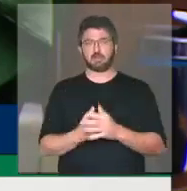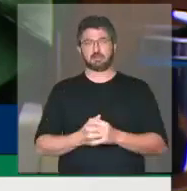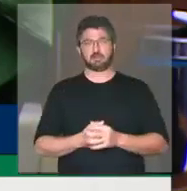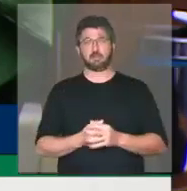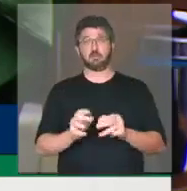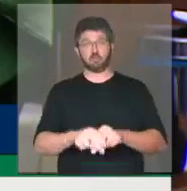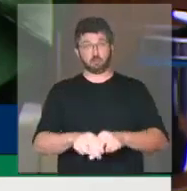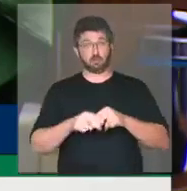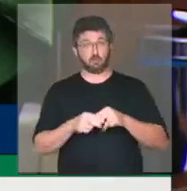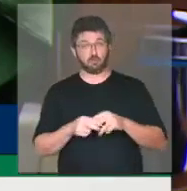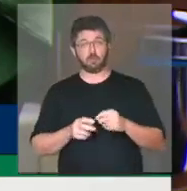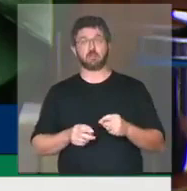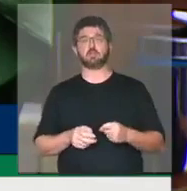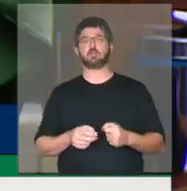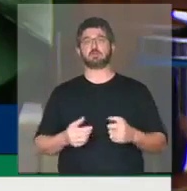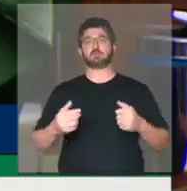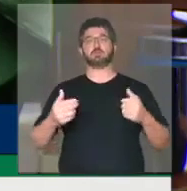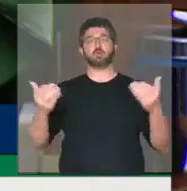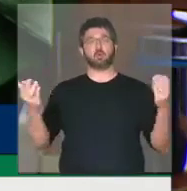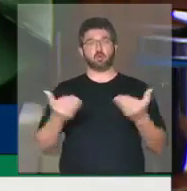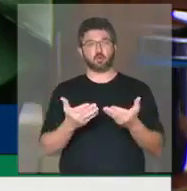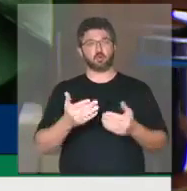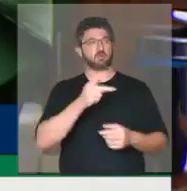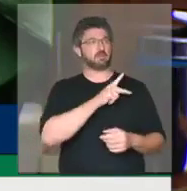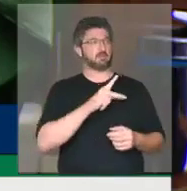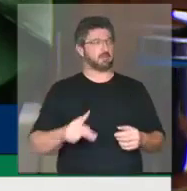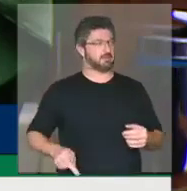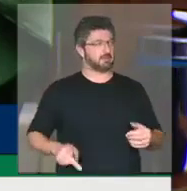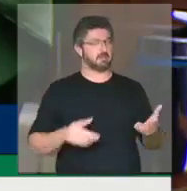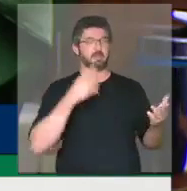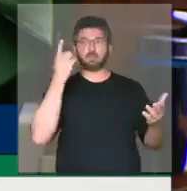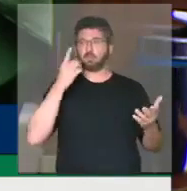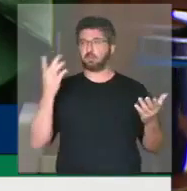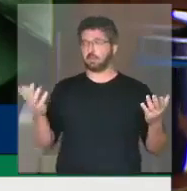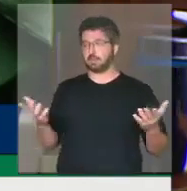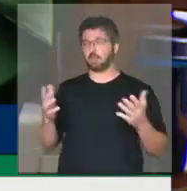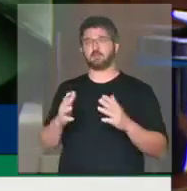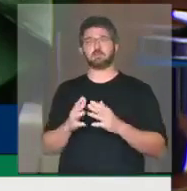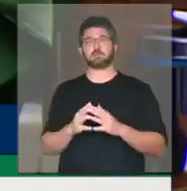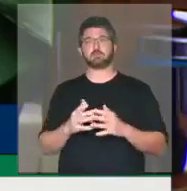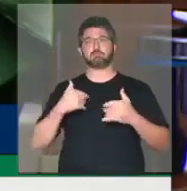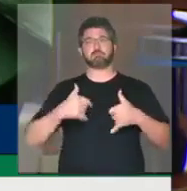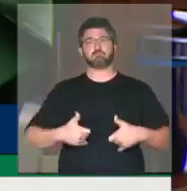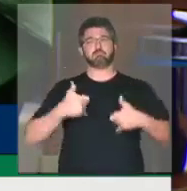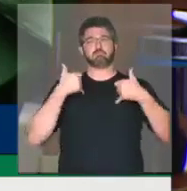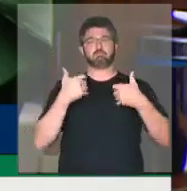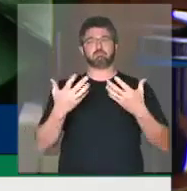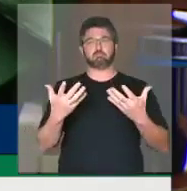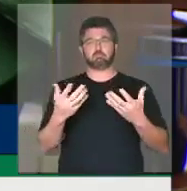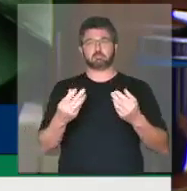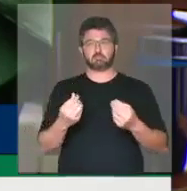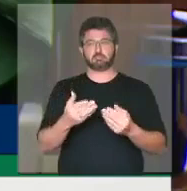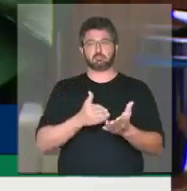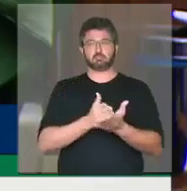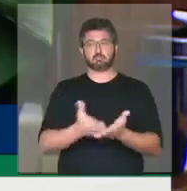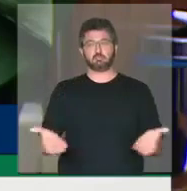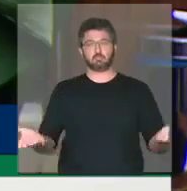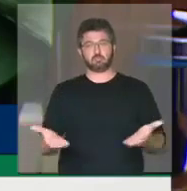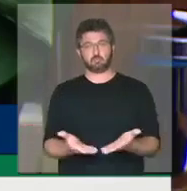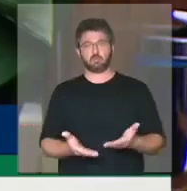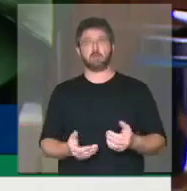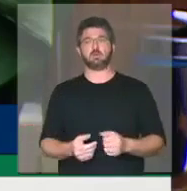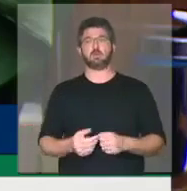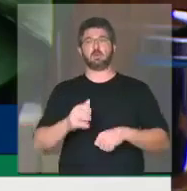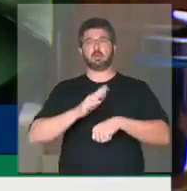Por isso aqui, senhor presidente, senhores parlamentares, senhoras parlamentares, é com grande orgulho que cumpro hoje